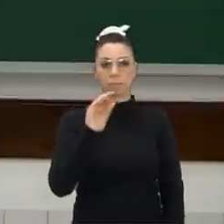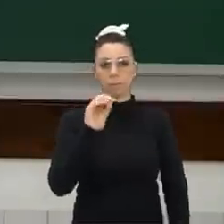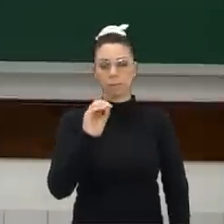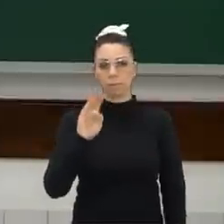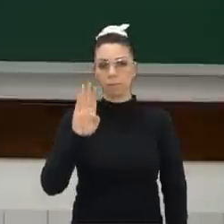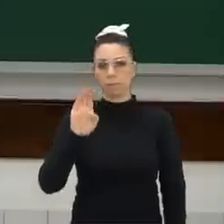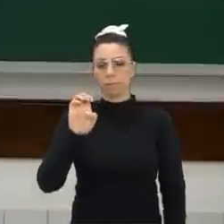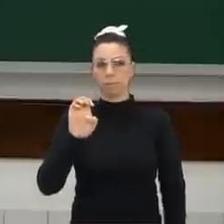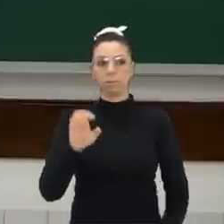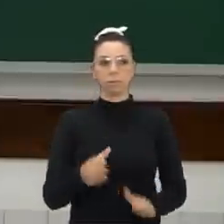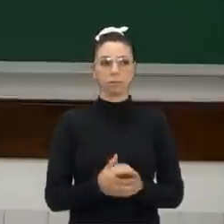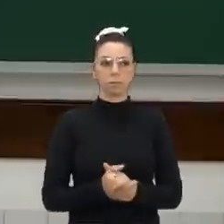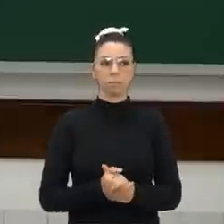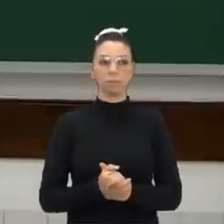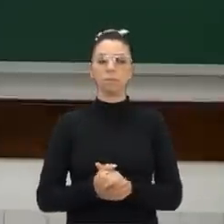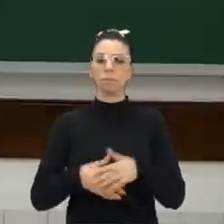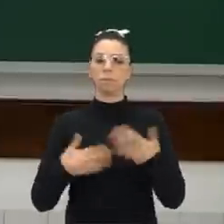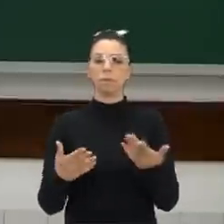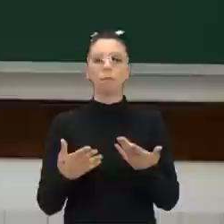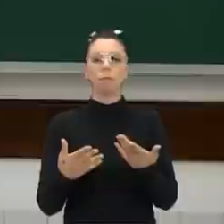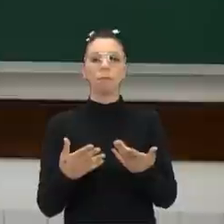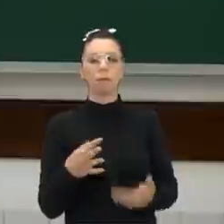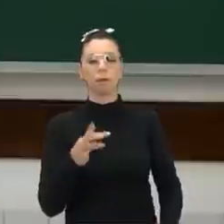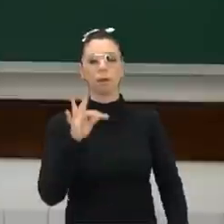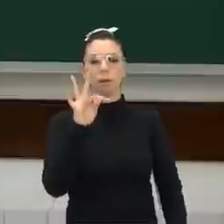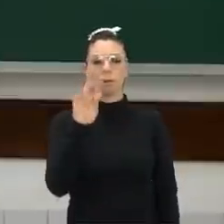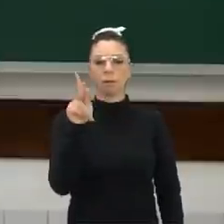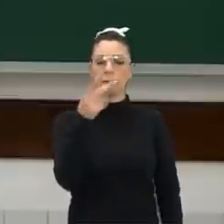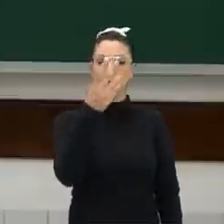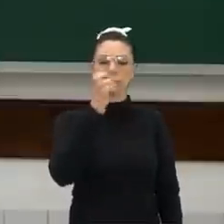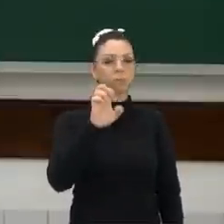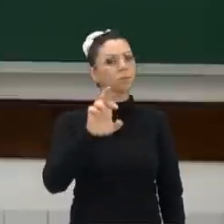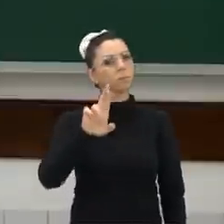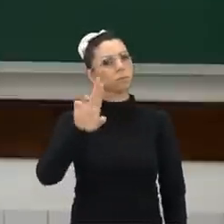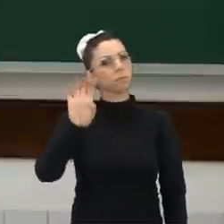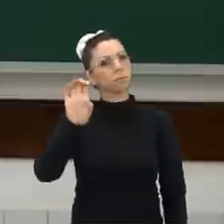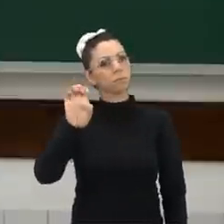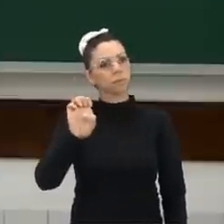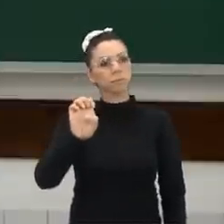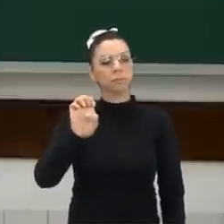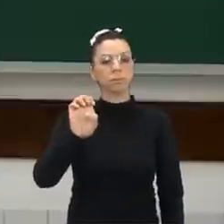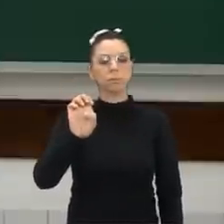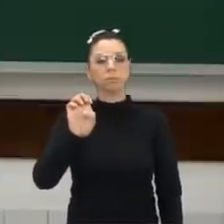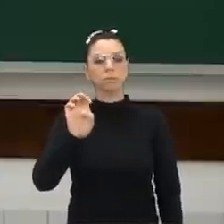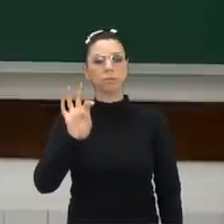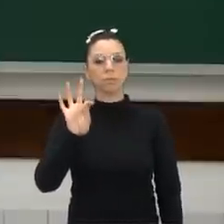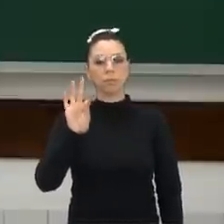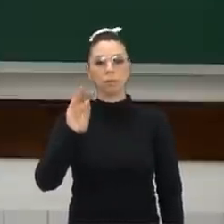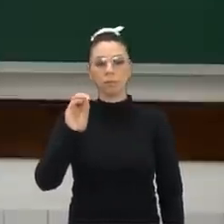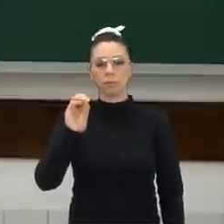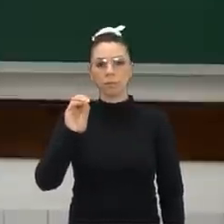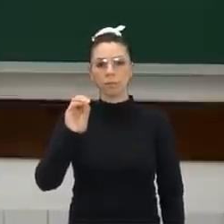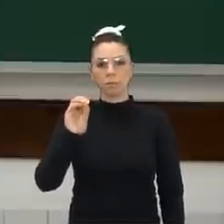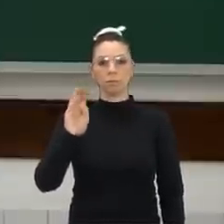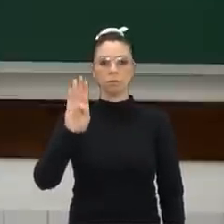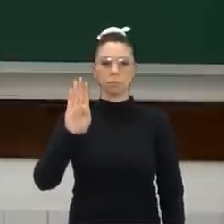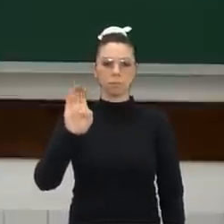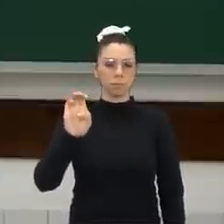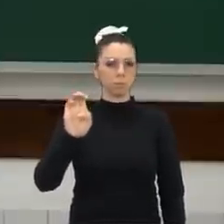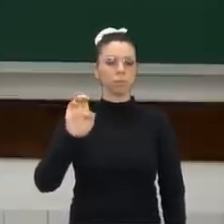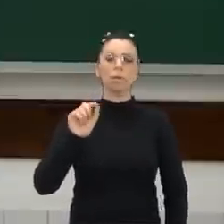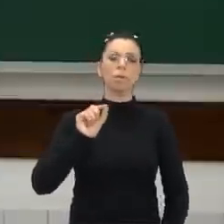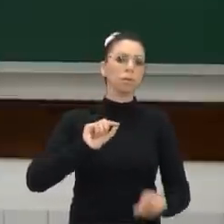There to be, teacher. Mas a gente já trabalhou o verbo to be. Exatamente. o que que vem de diferente agora